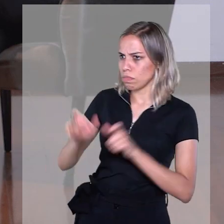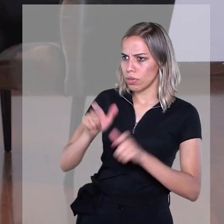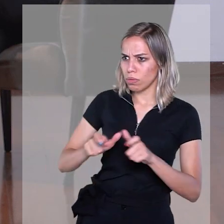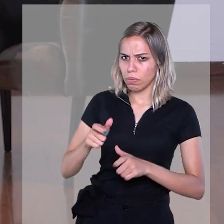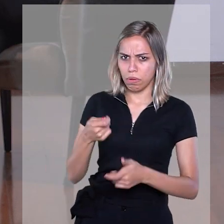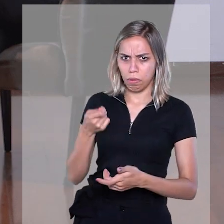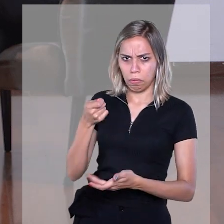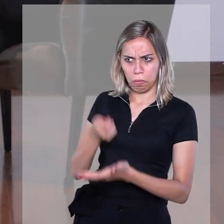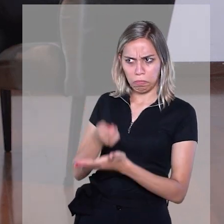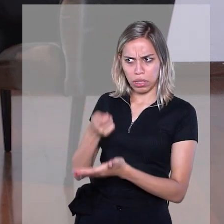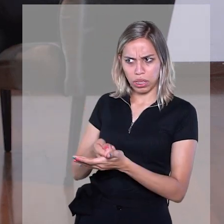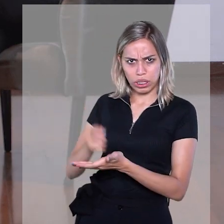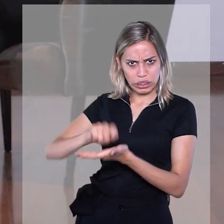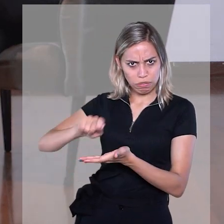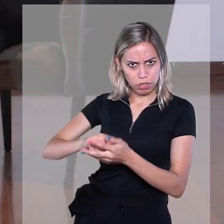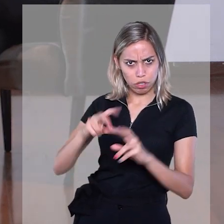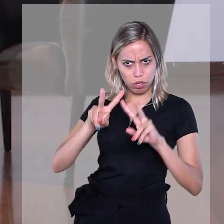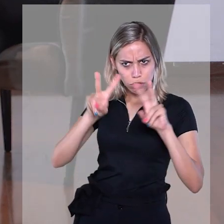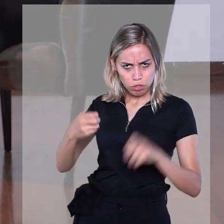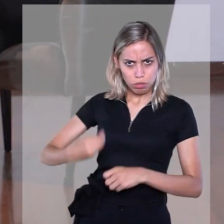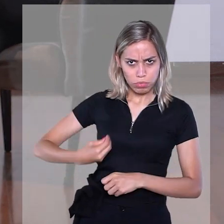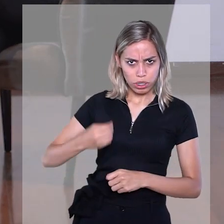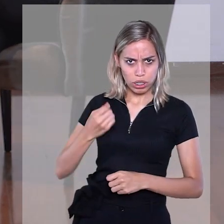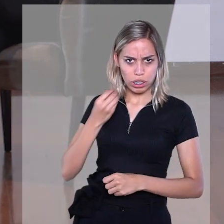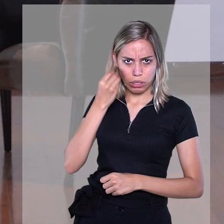a interpretação em Libras do evento.